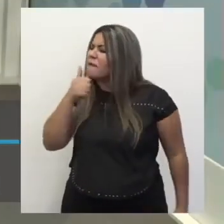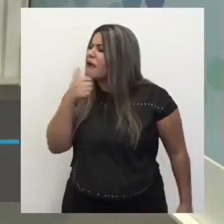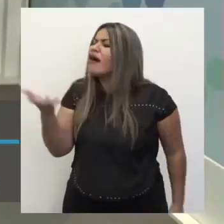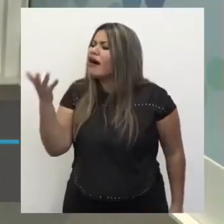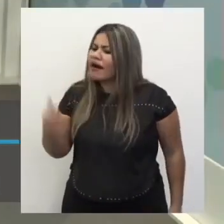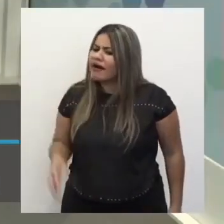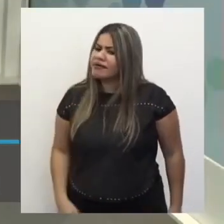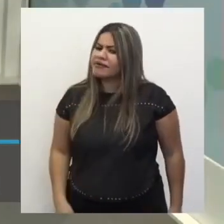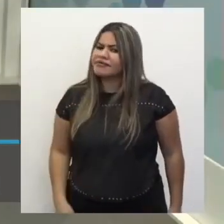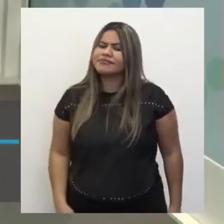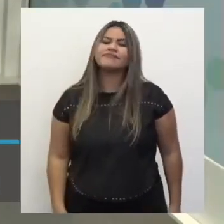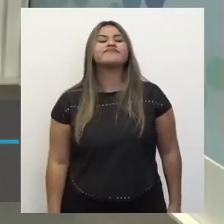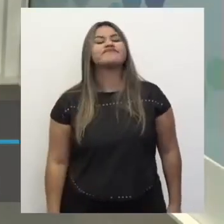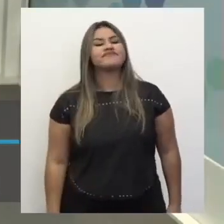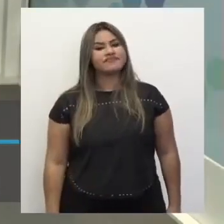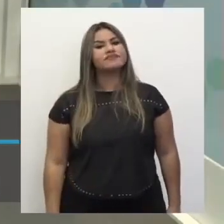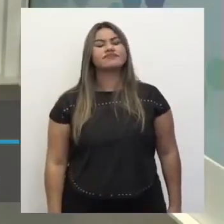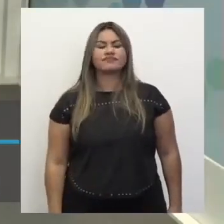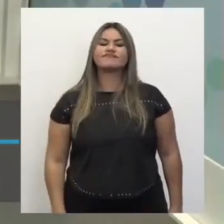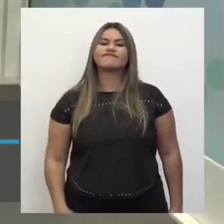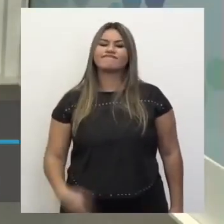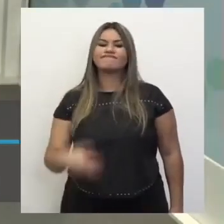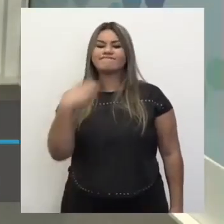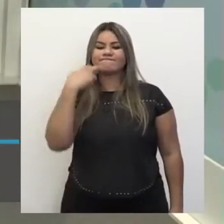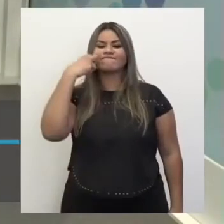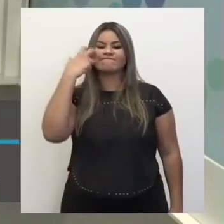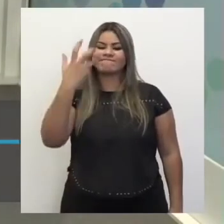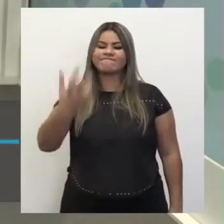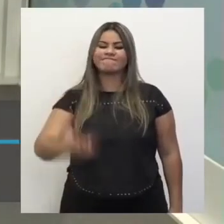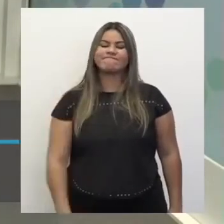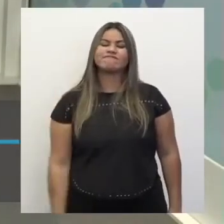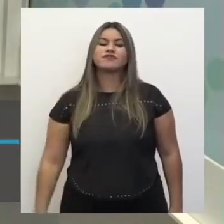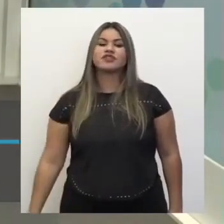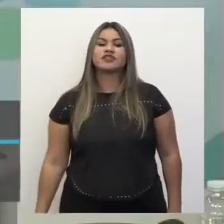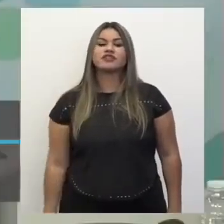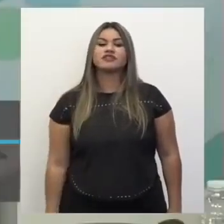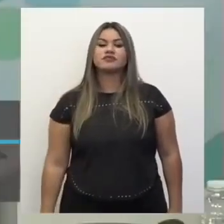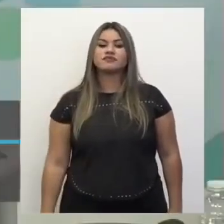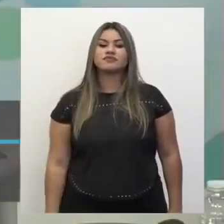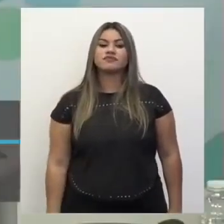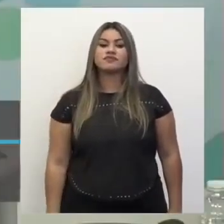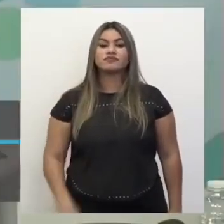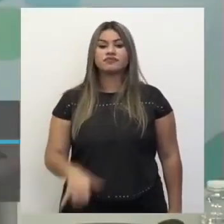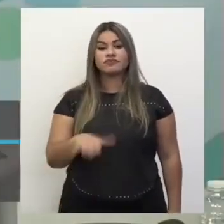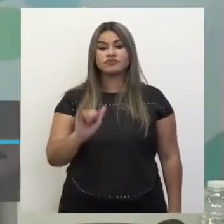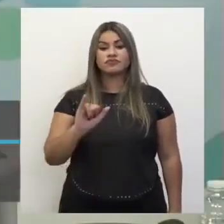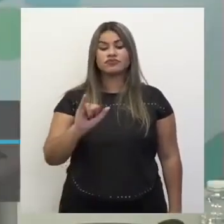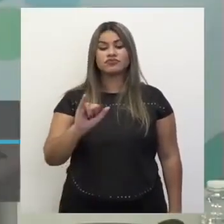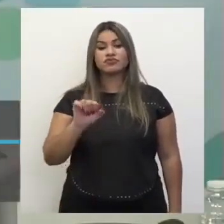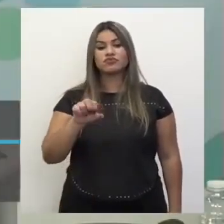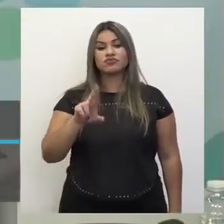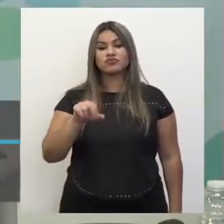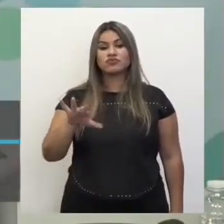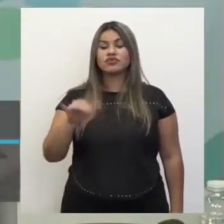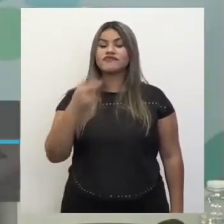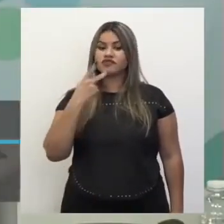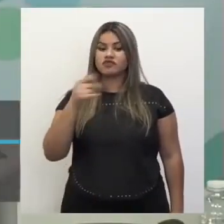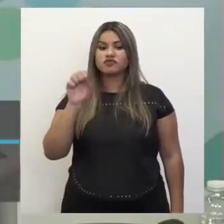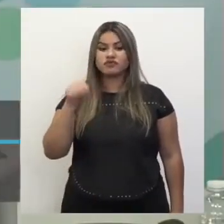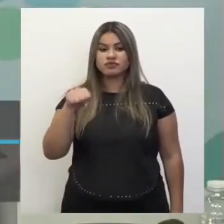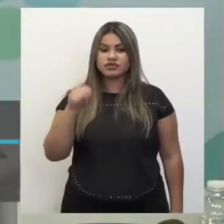Né? Uma situação aqui, né, de constrangimento aí. Verdade. Tá? O Yuri cita aqui que, sim,